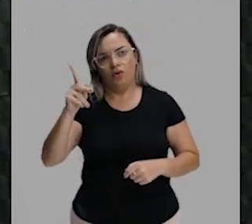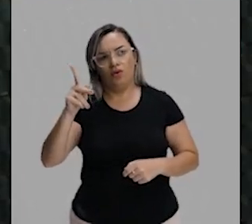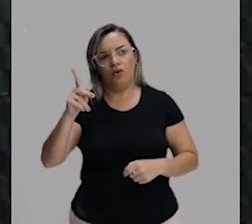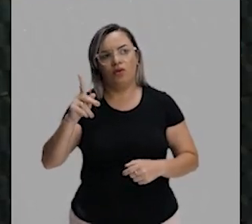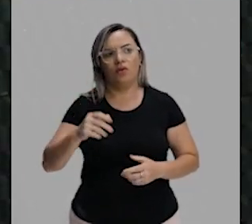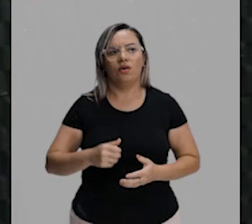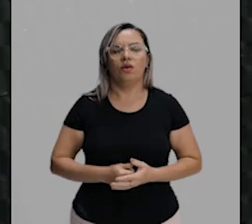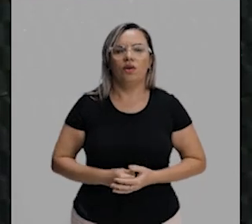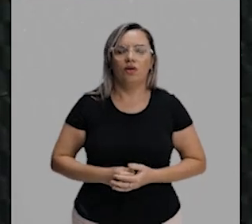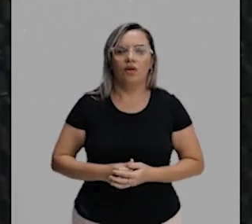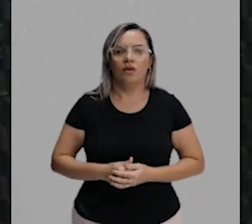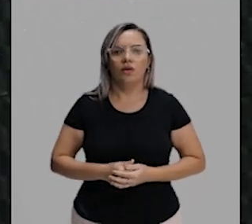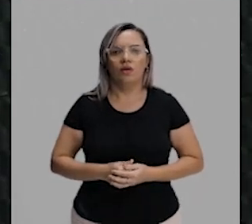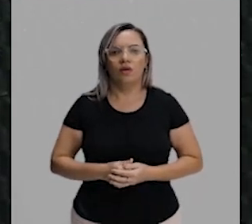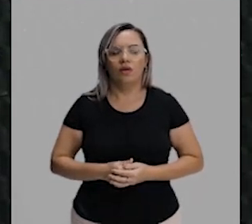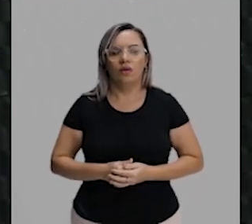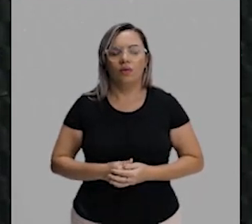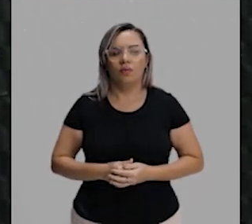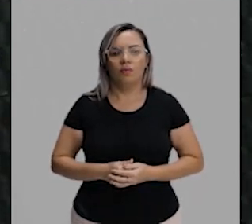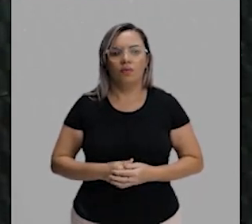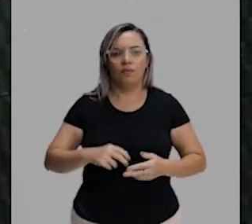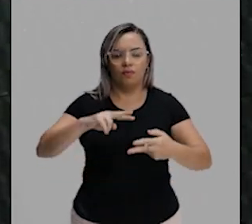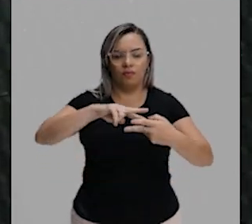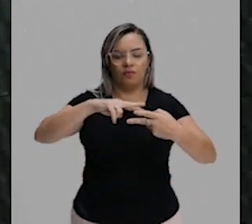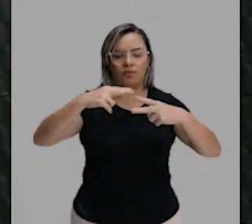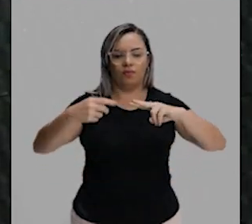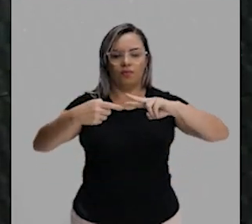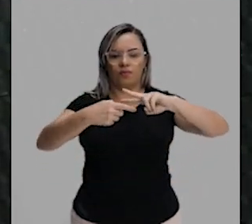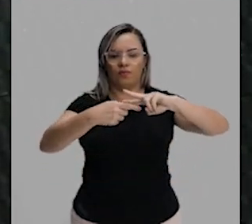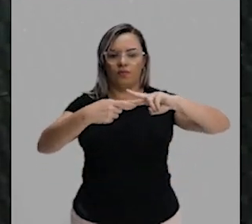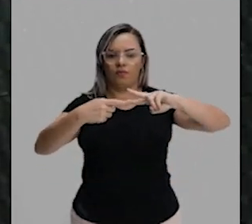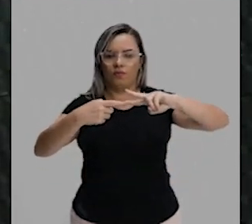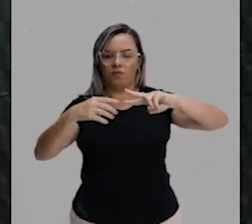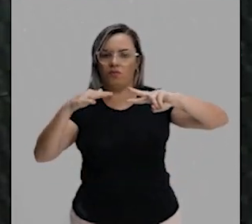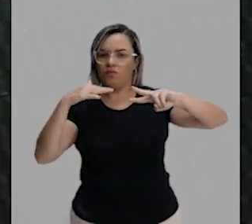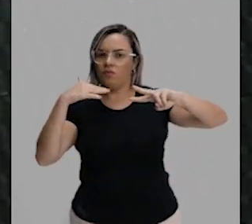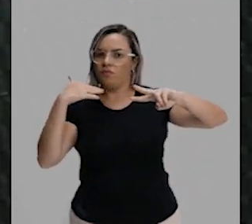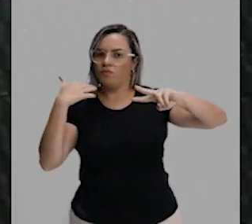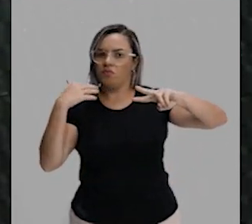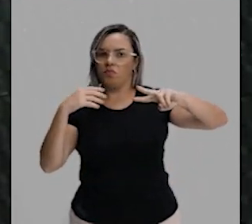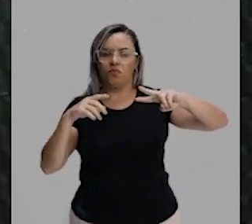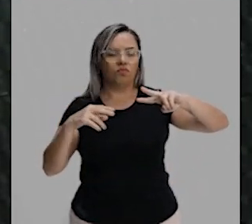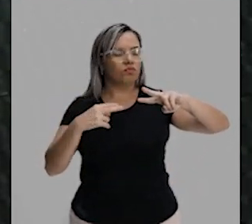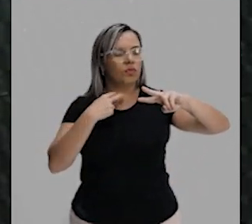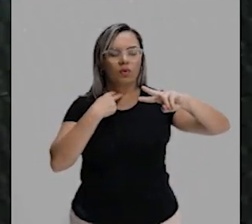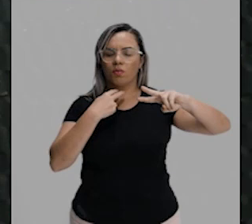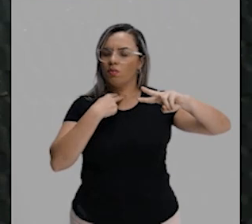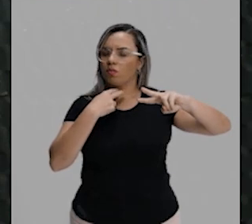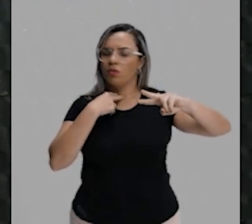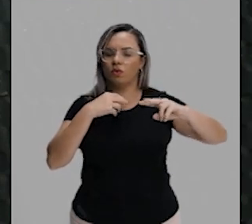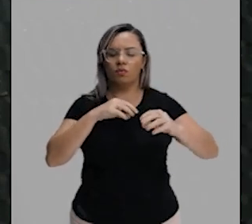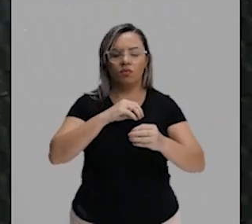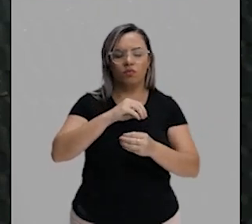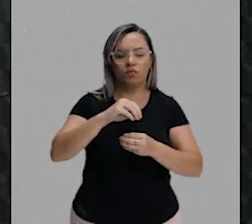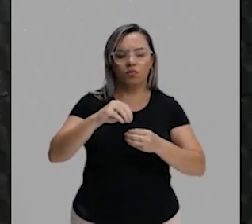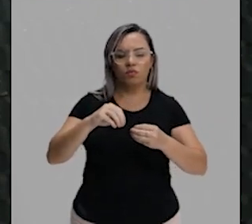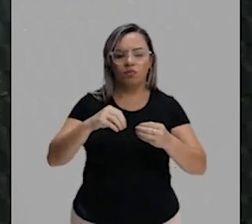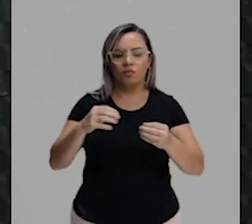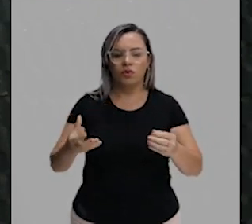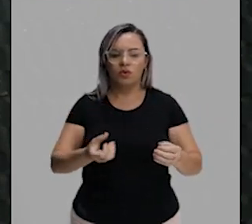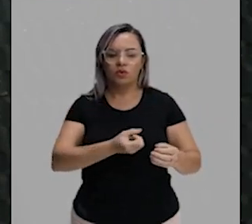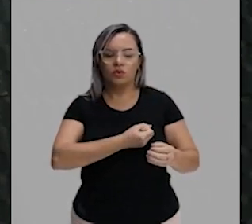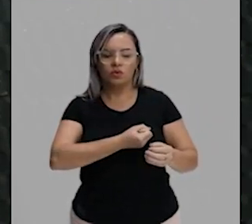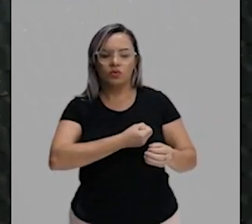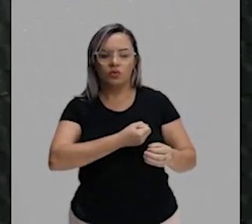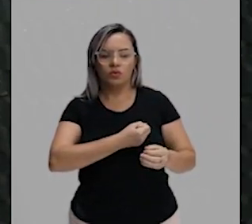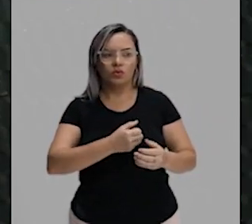situação em que o alelo letal ele não pode ser contabilizado nesse cruzamento, tá bom? A gente também